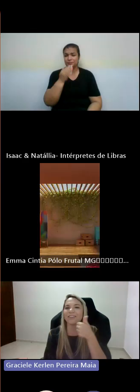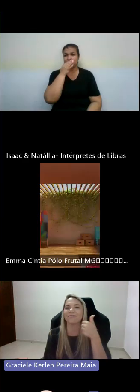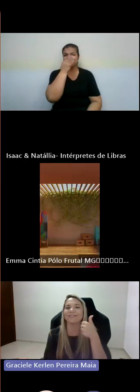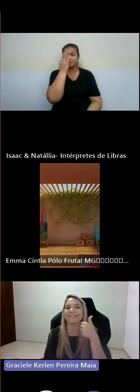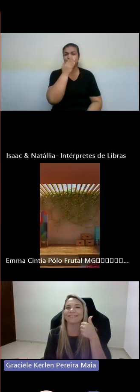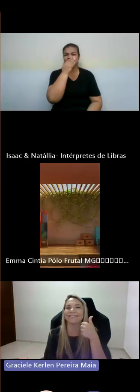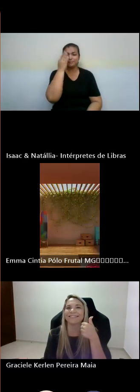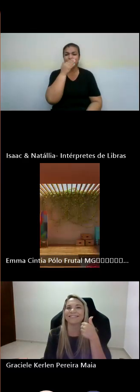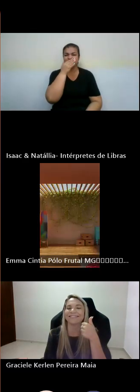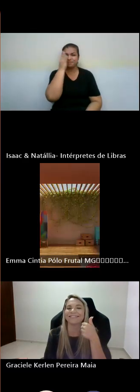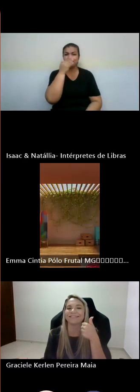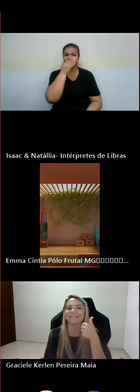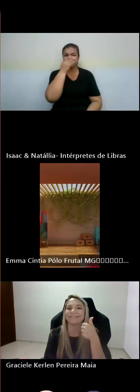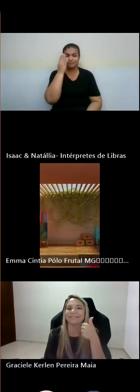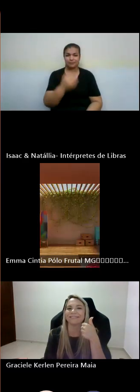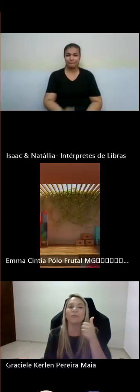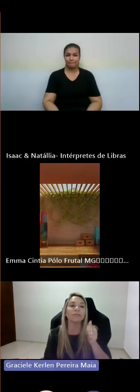Certo?